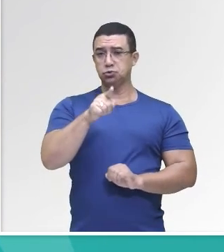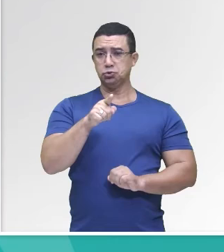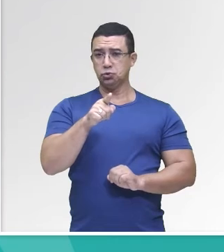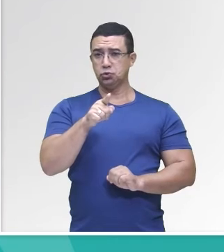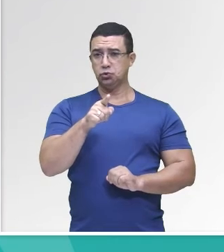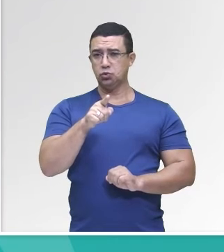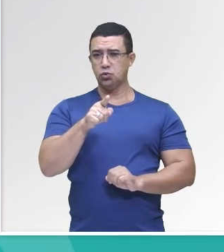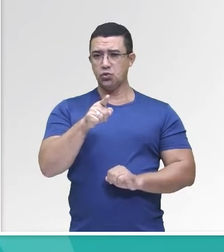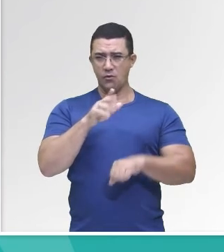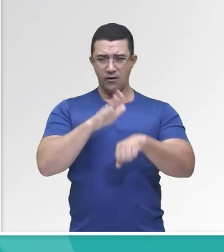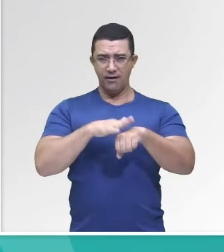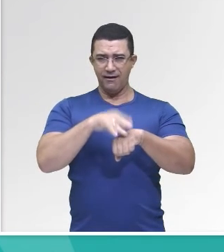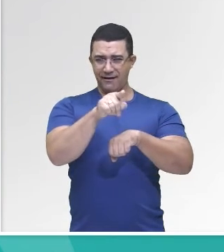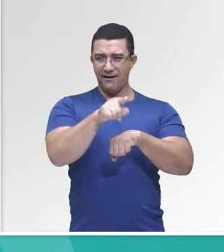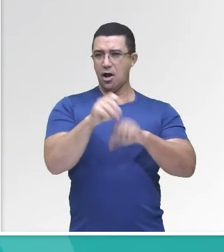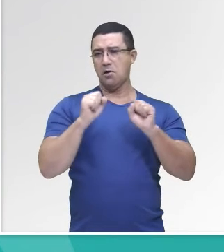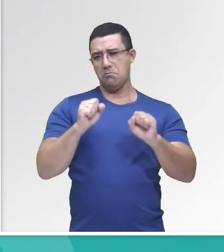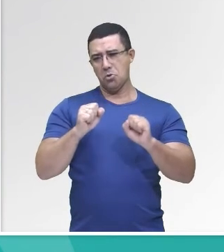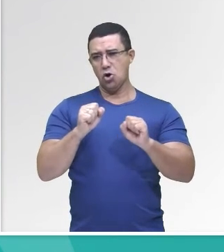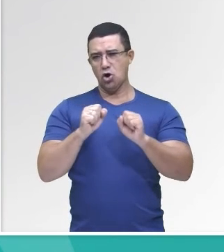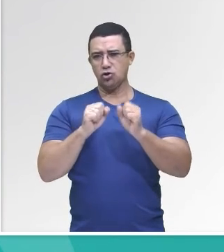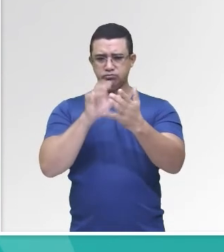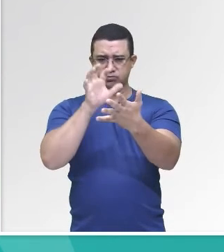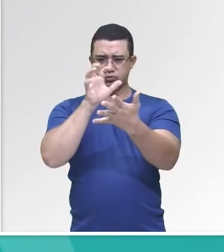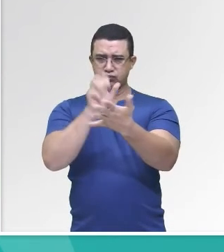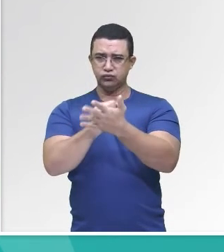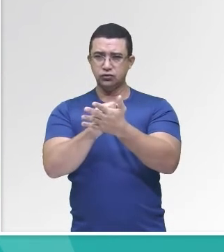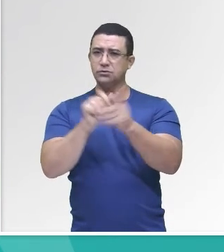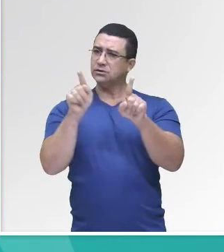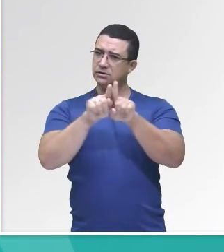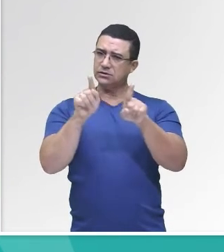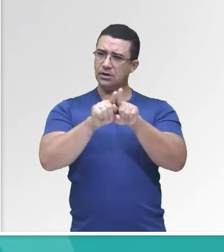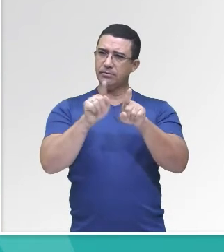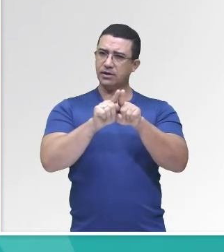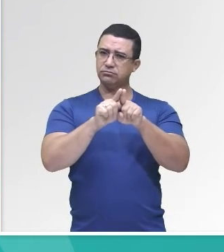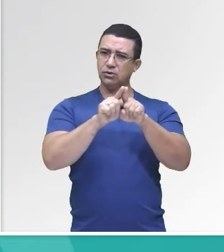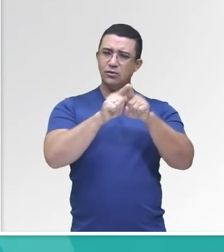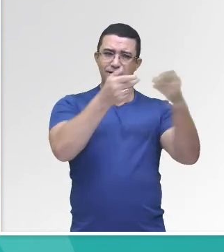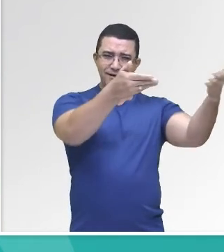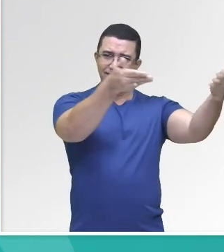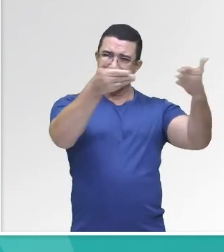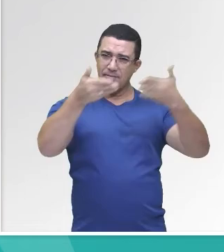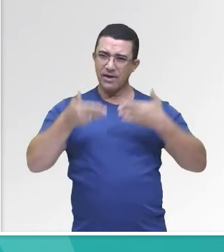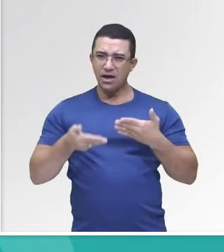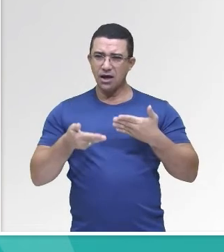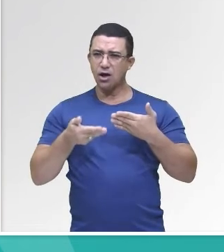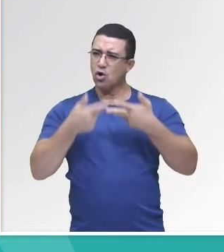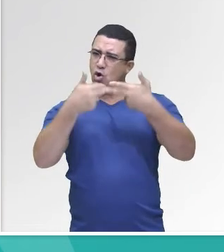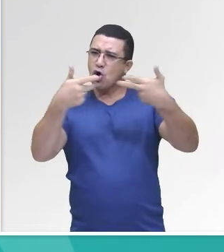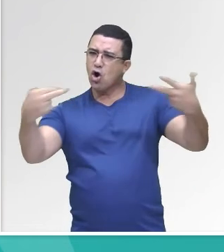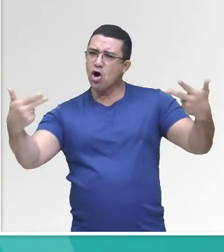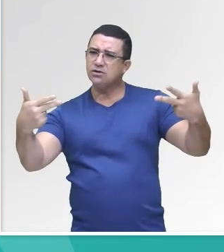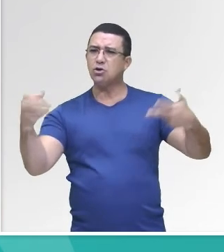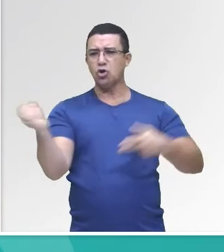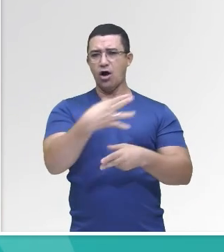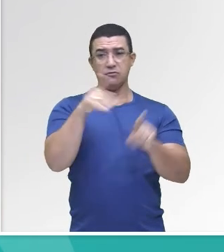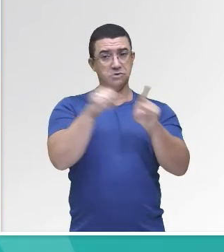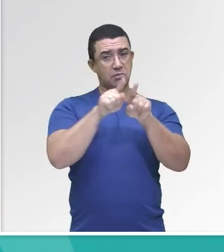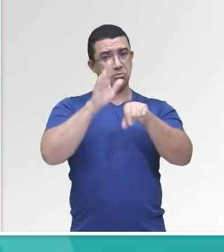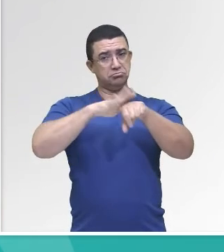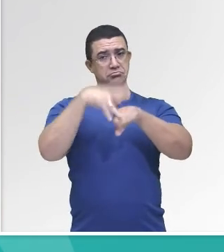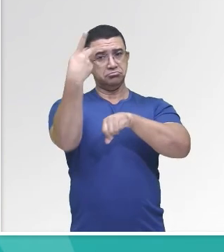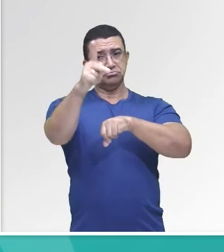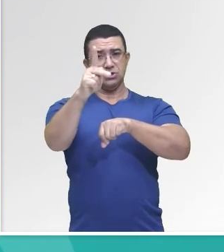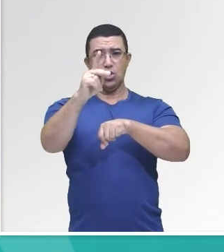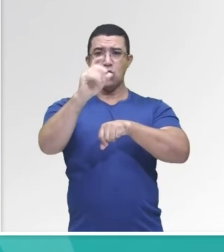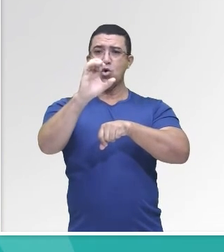registrarte. Então, ele fala aqui que você pode se registrar para receber as novidades. E também guardar os seus cupons lá, já que